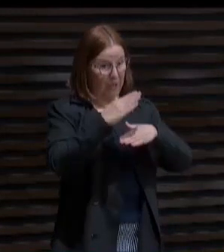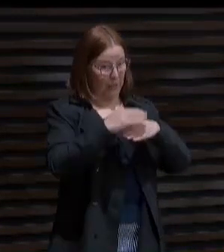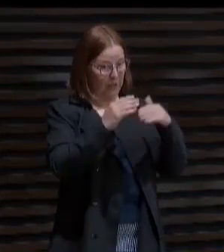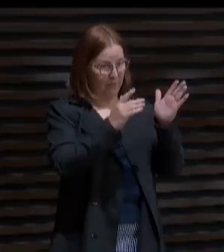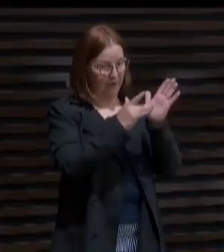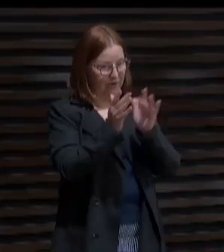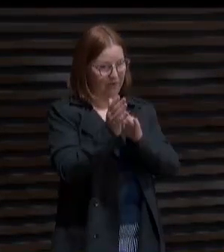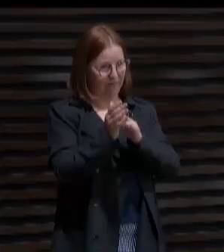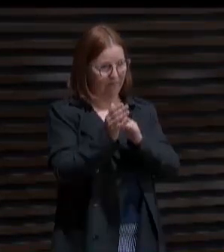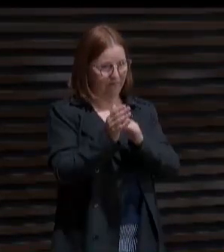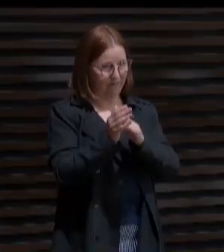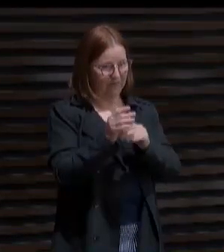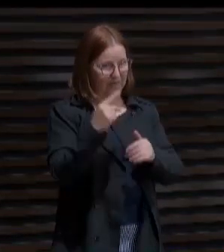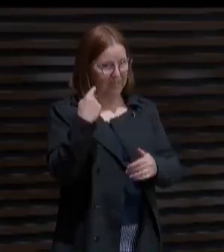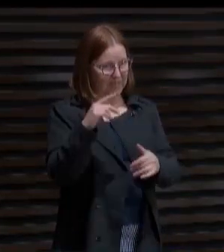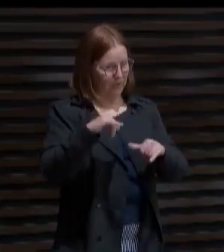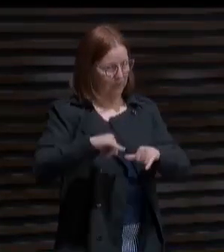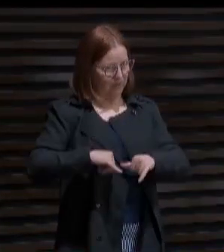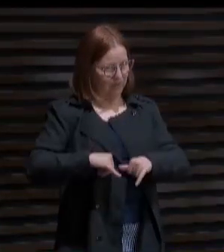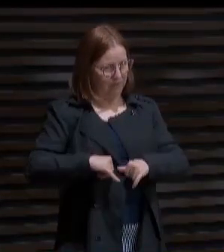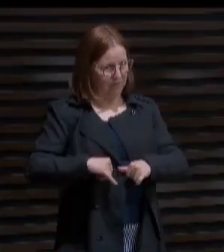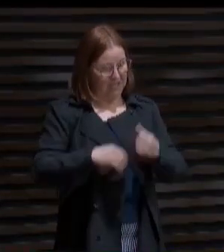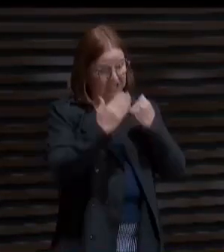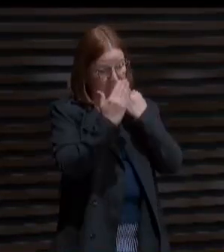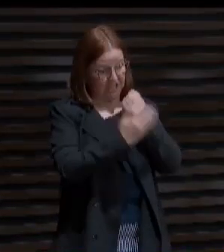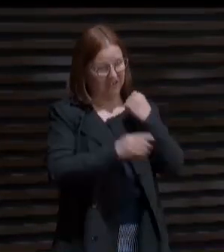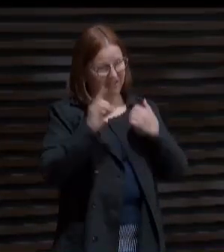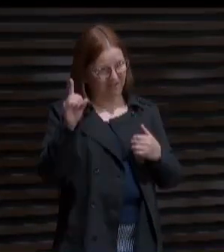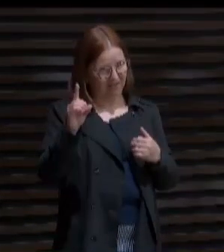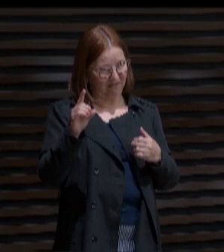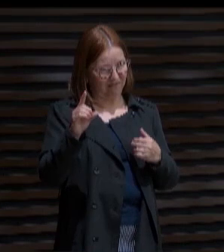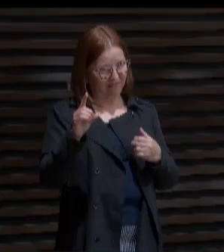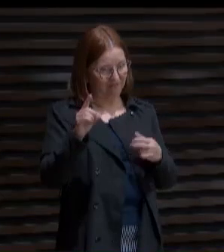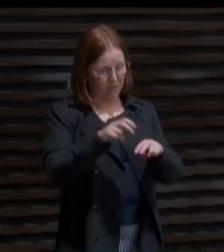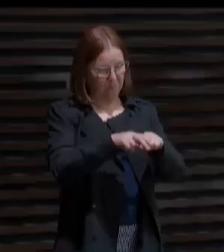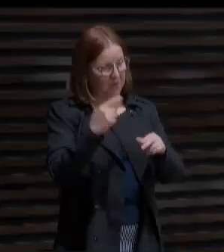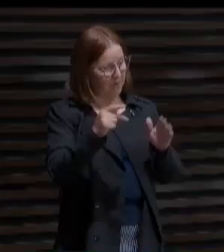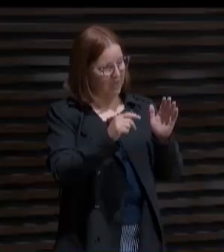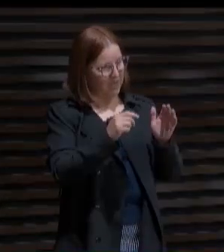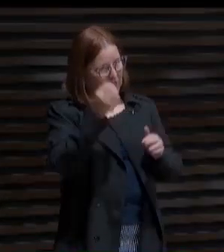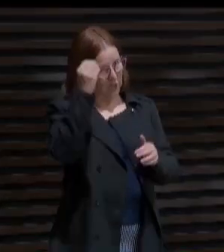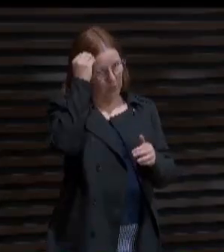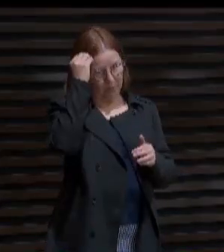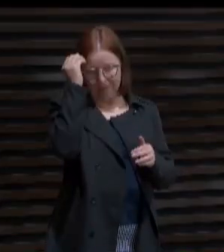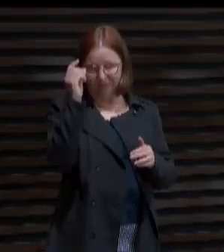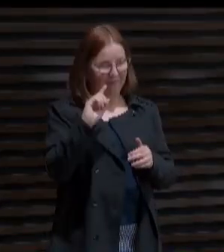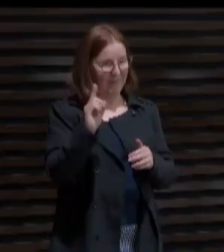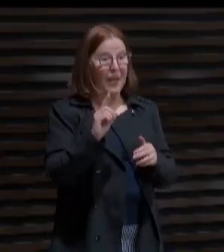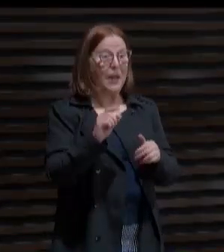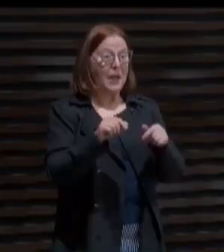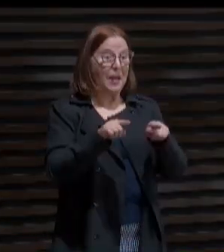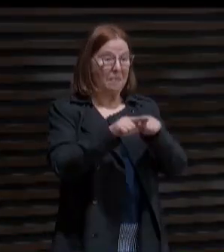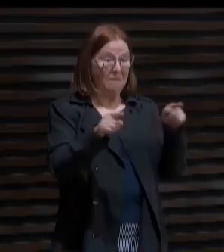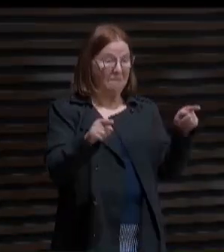Pensamos que seu sofrimento era castigo de Deus, castigo por sua culpa. Mas ele foi ferido por